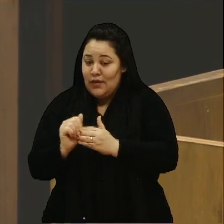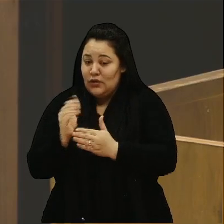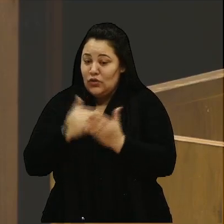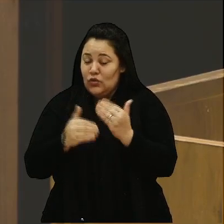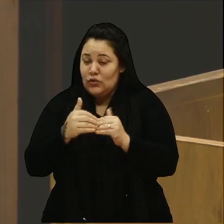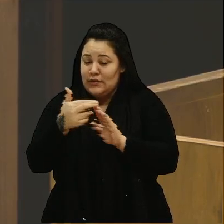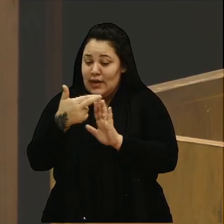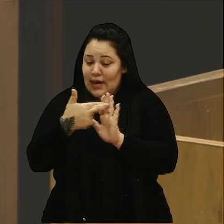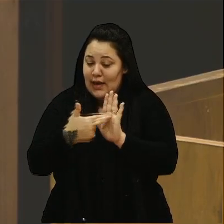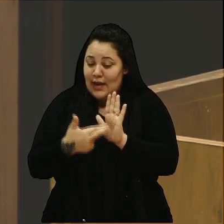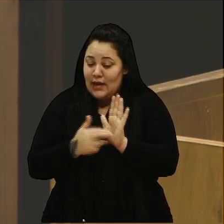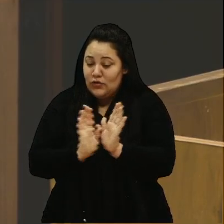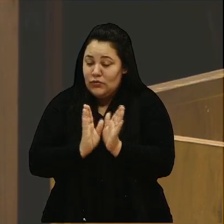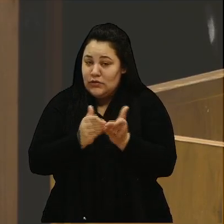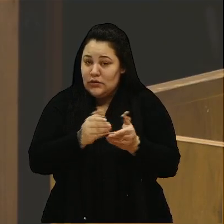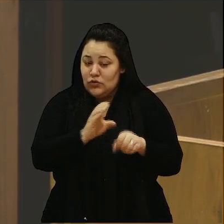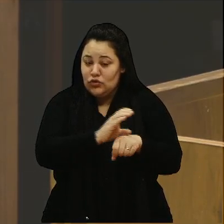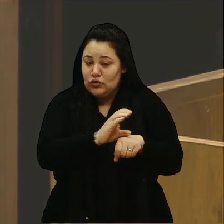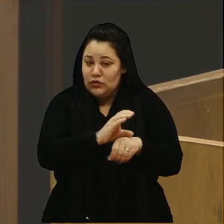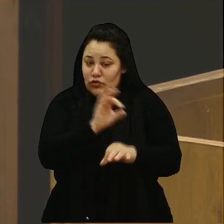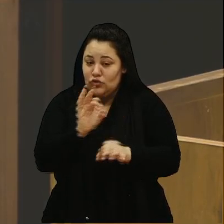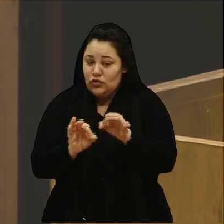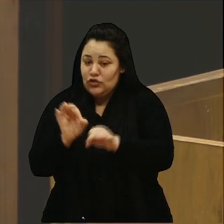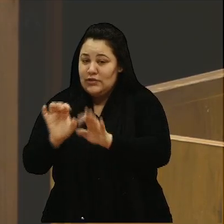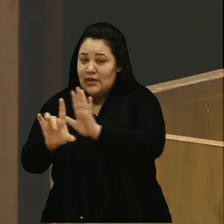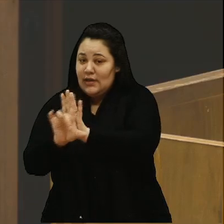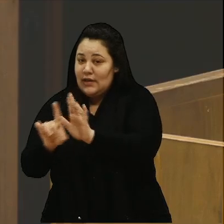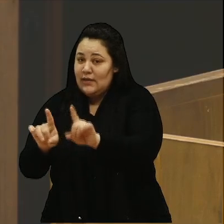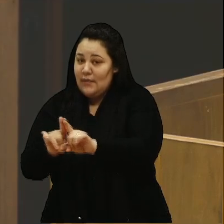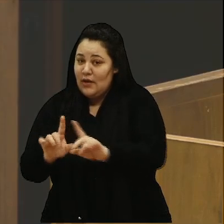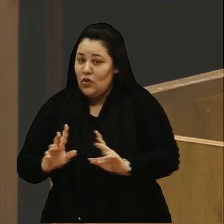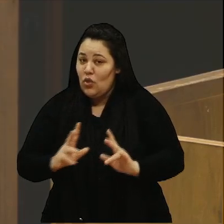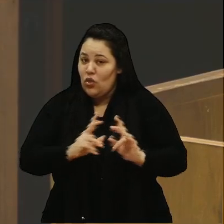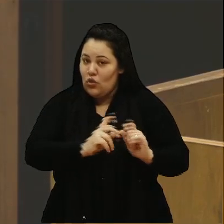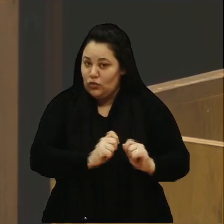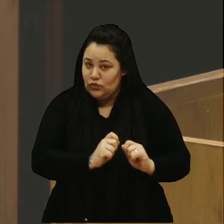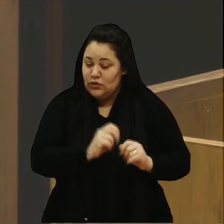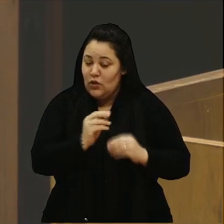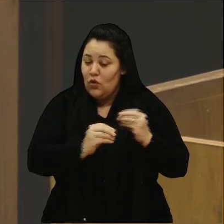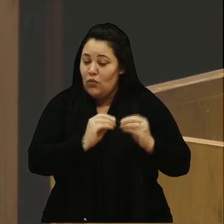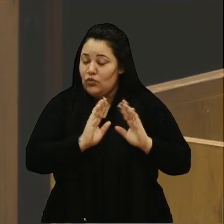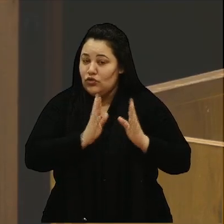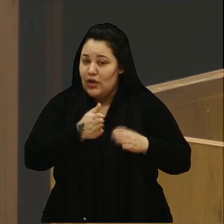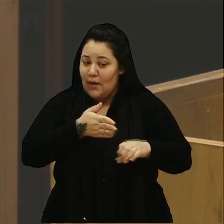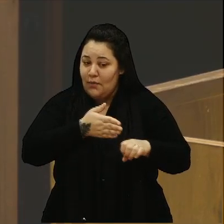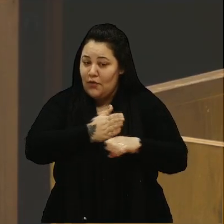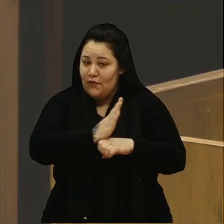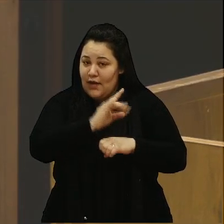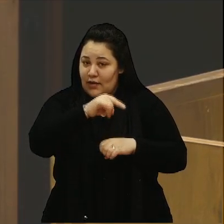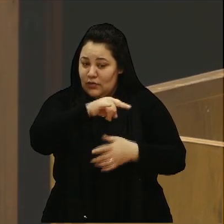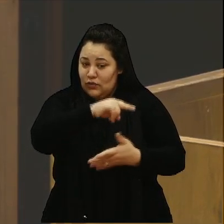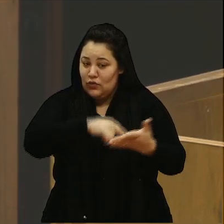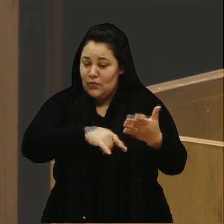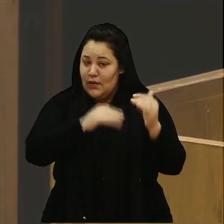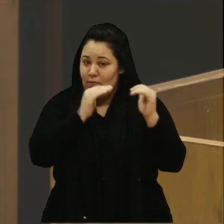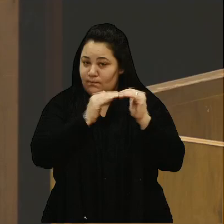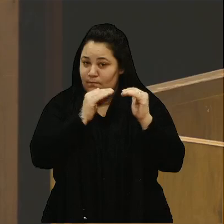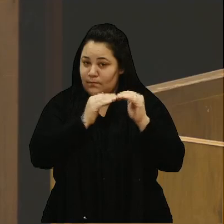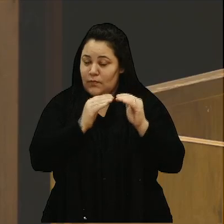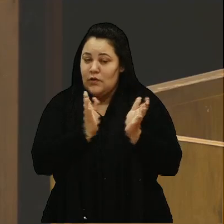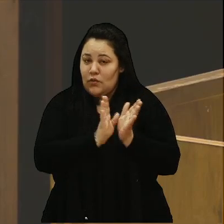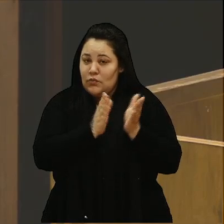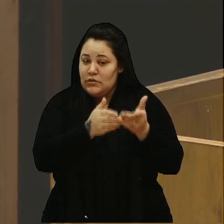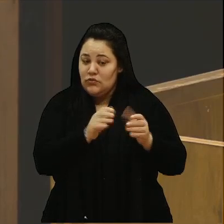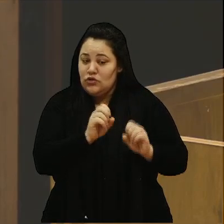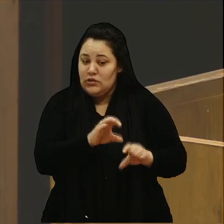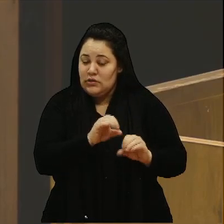Comissão de Constituição, Justiça e Legislação, como já registrado e aprovado no parecer favorável da Comissão de